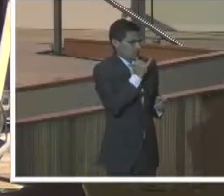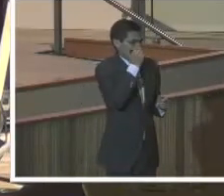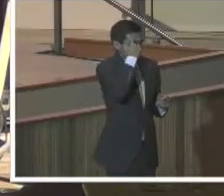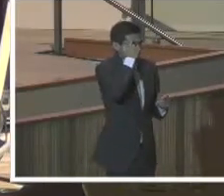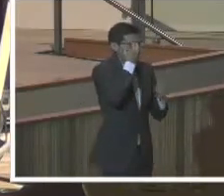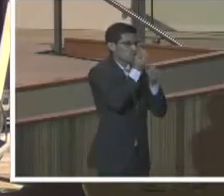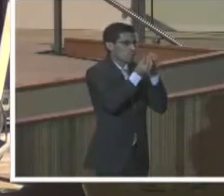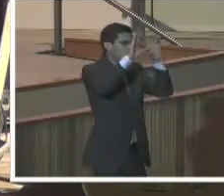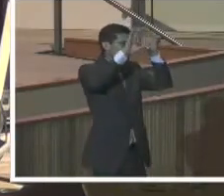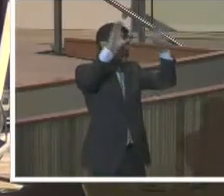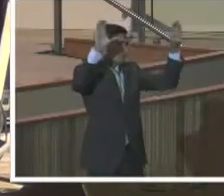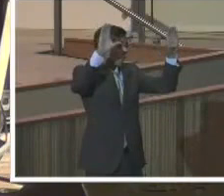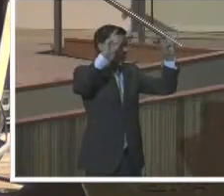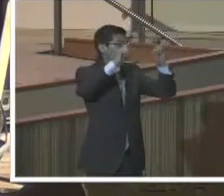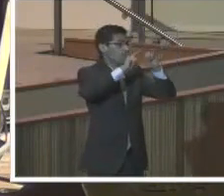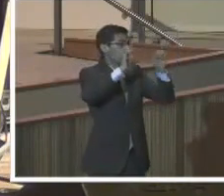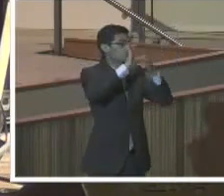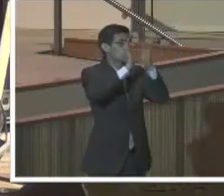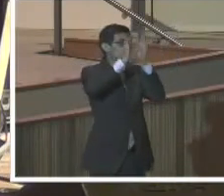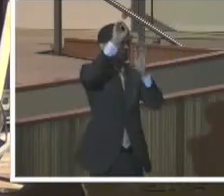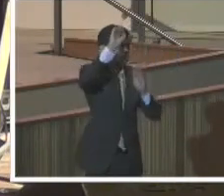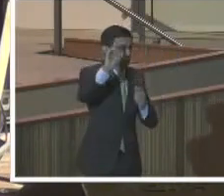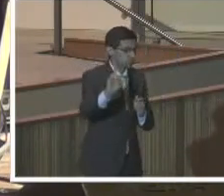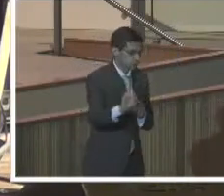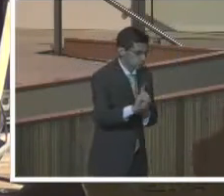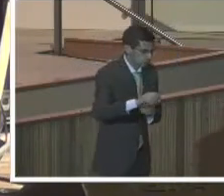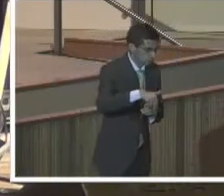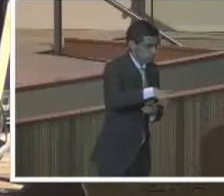E Ele veio viver lá no meio daquele povo.